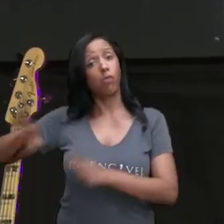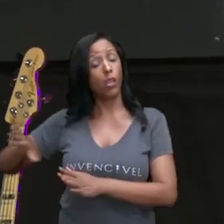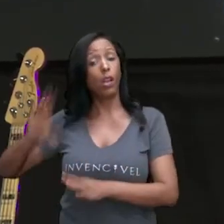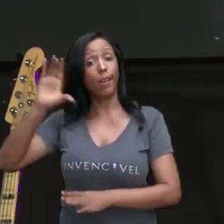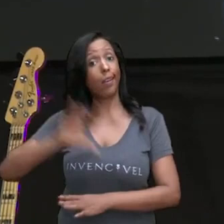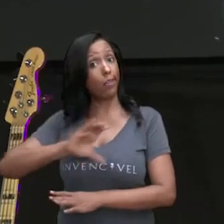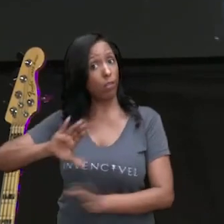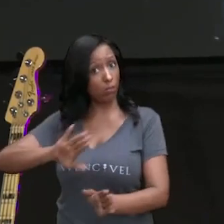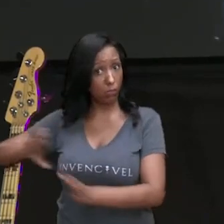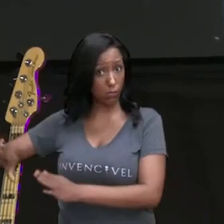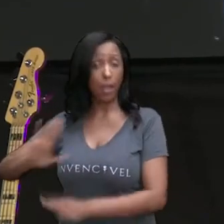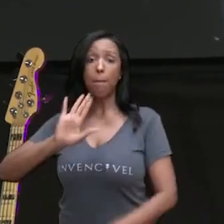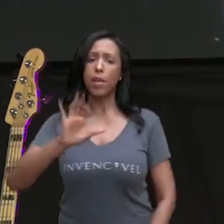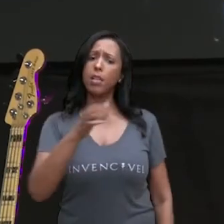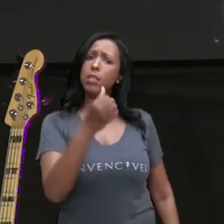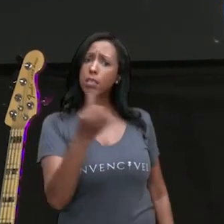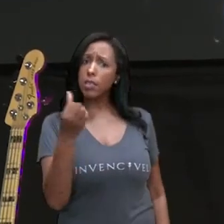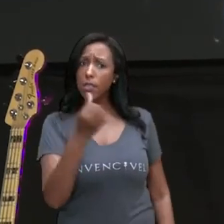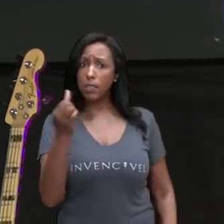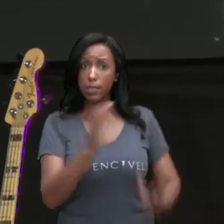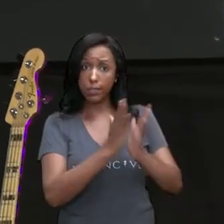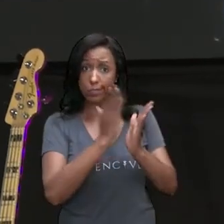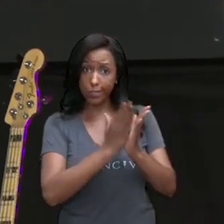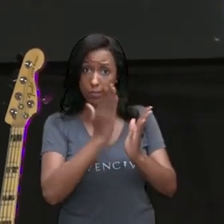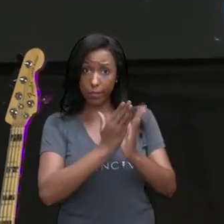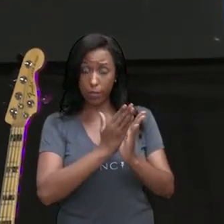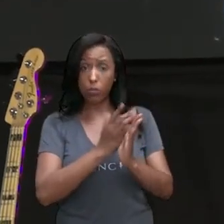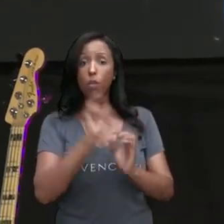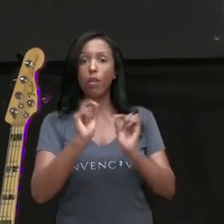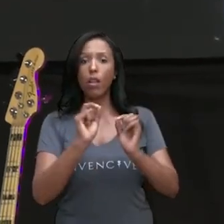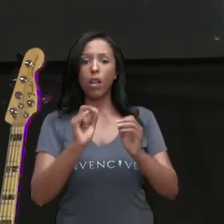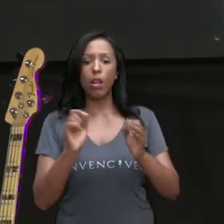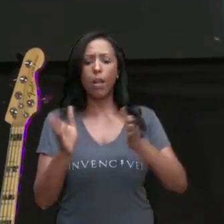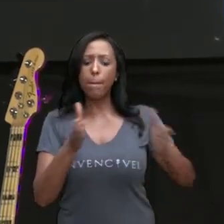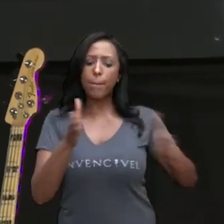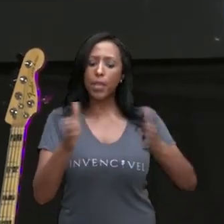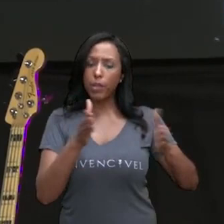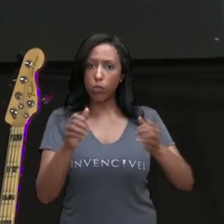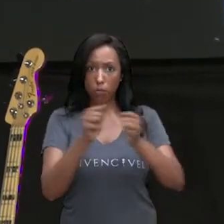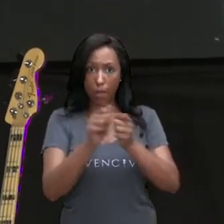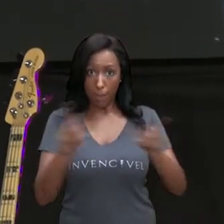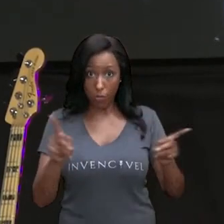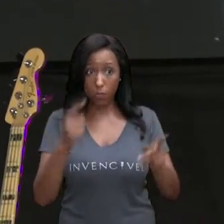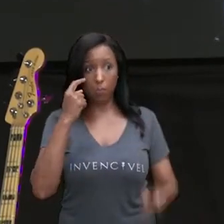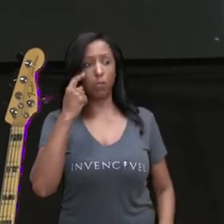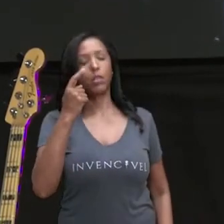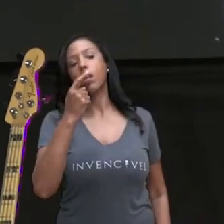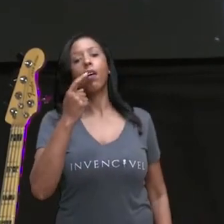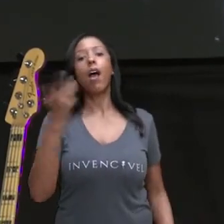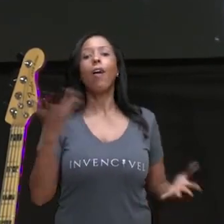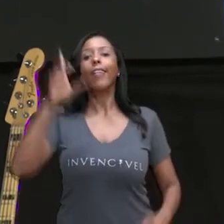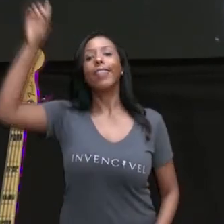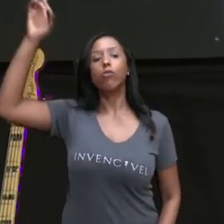a era apostólica considerava livros inspirados por Deus. Pastor, mas quem escreveu esses livros? Olha, foram